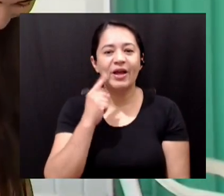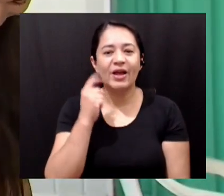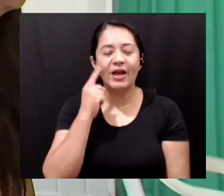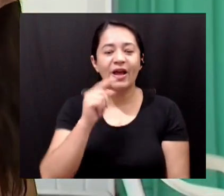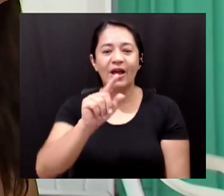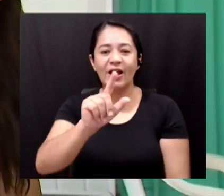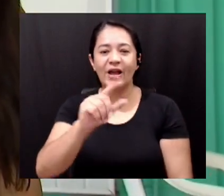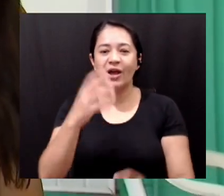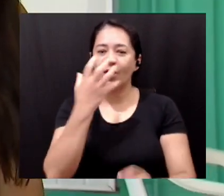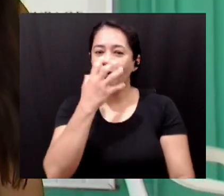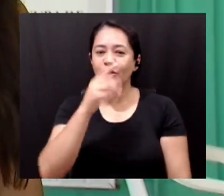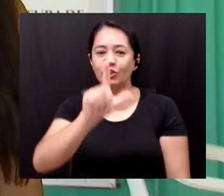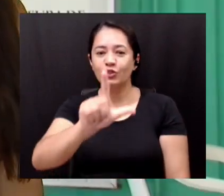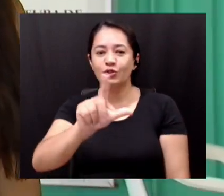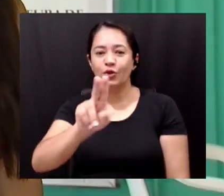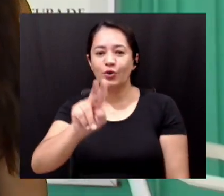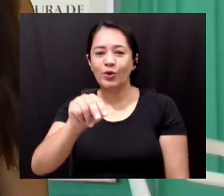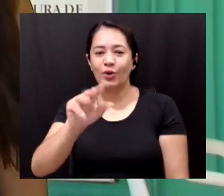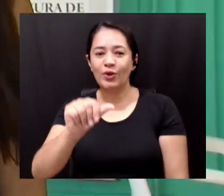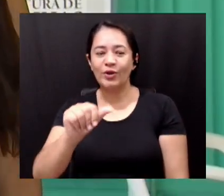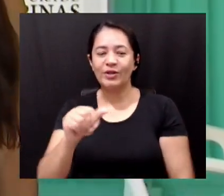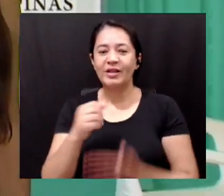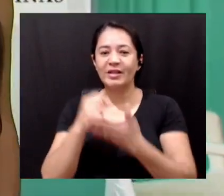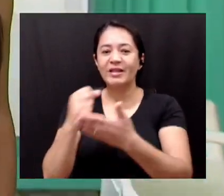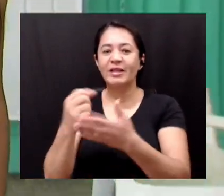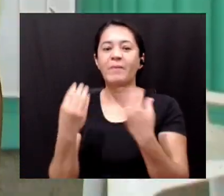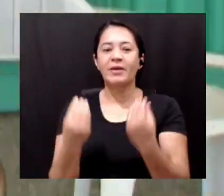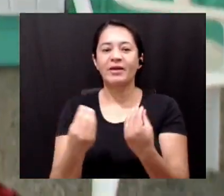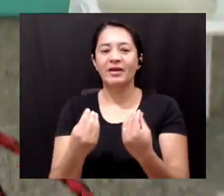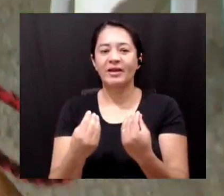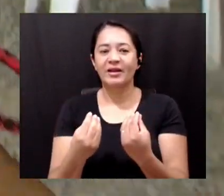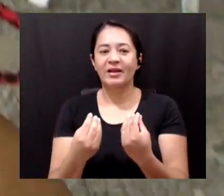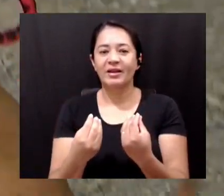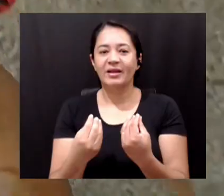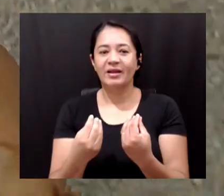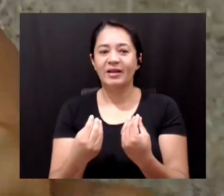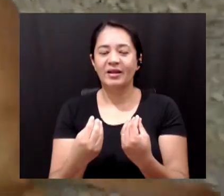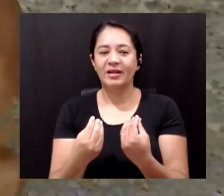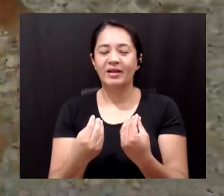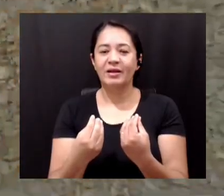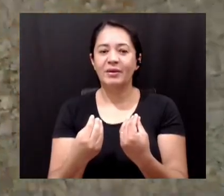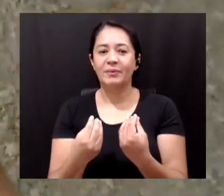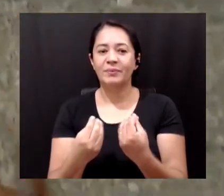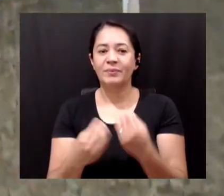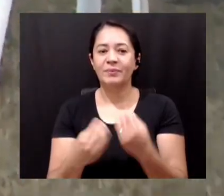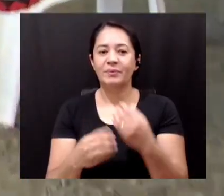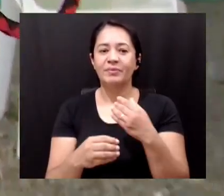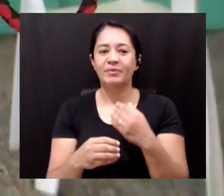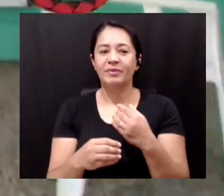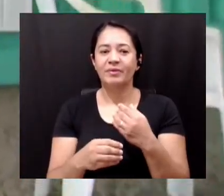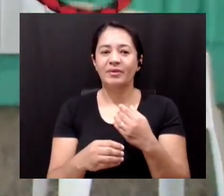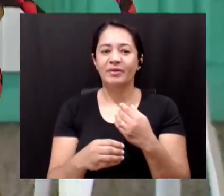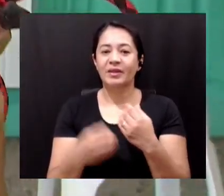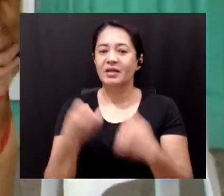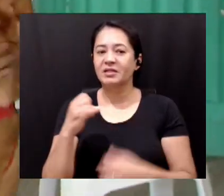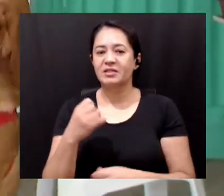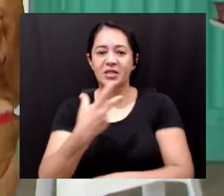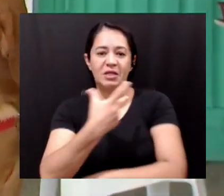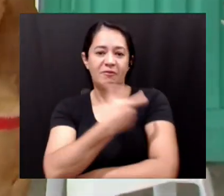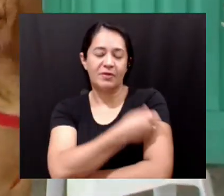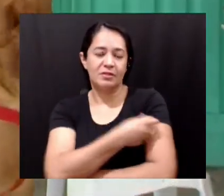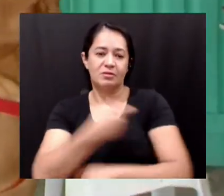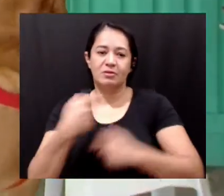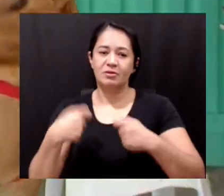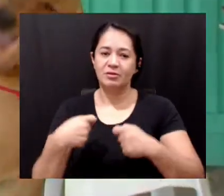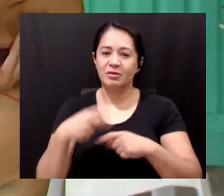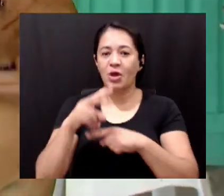a Luna para qual serviço? A gente veio trazer ela para poder a gente ver se ela precisa de alguma vacina, cuidar um pouquinho.